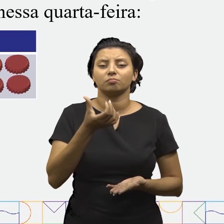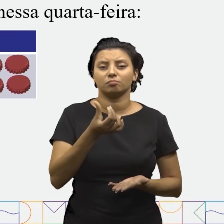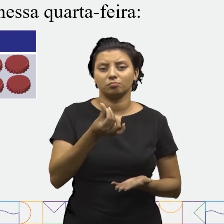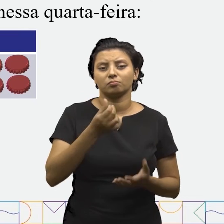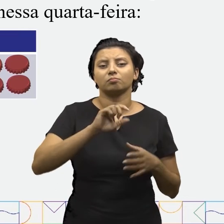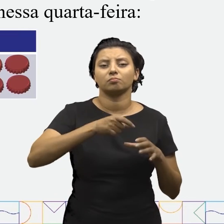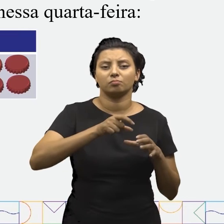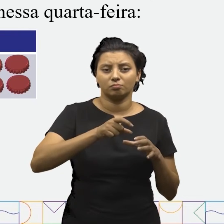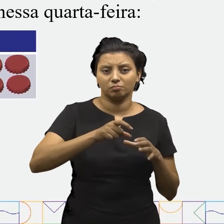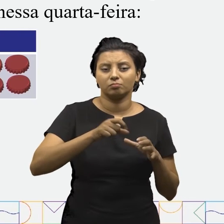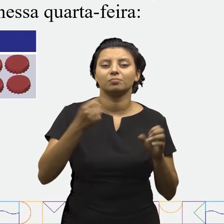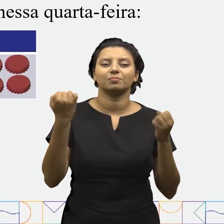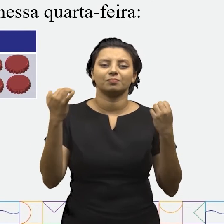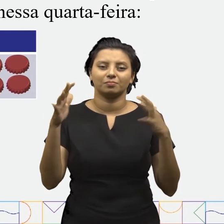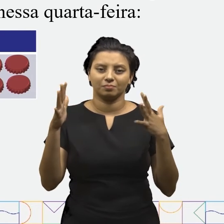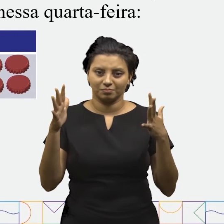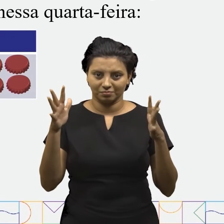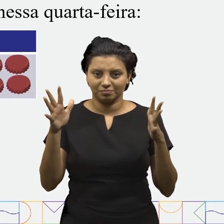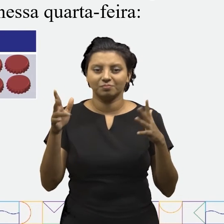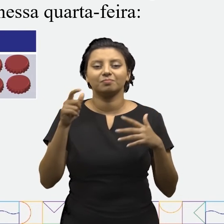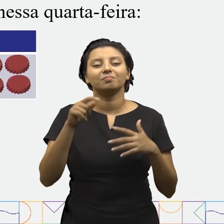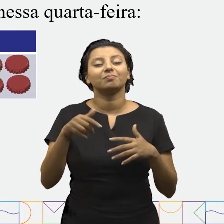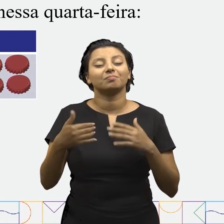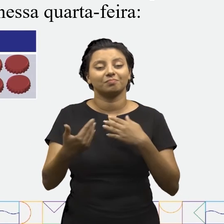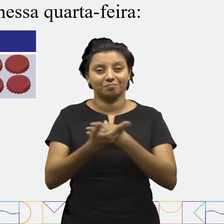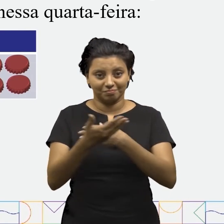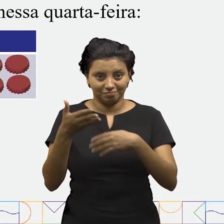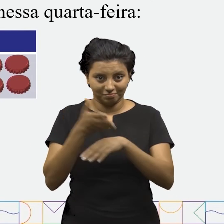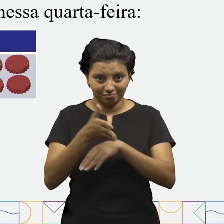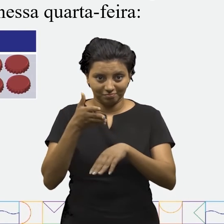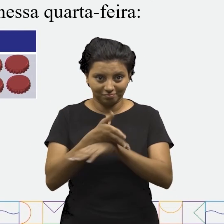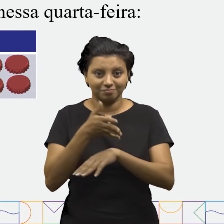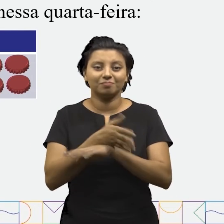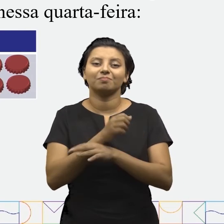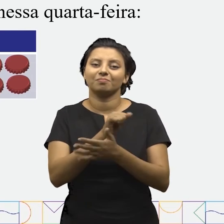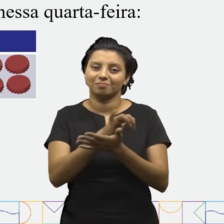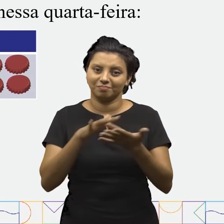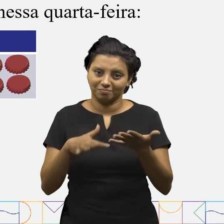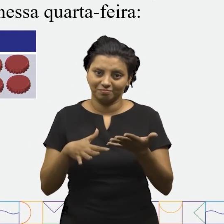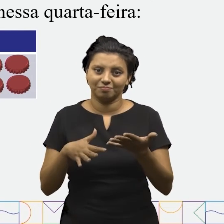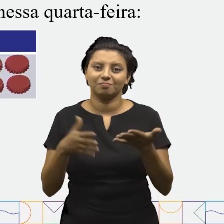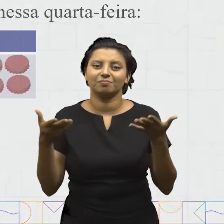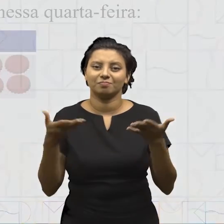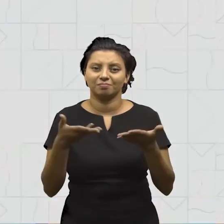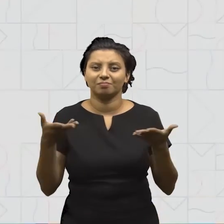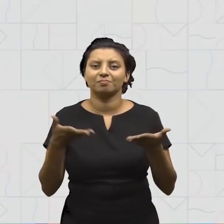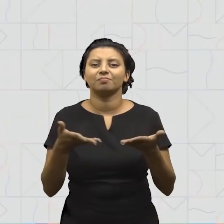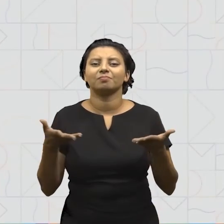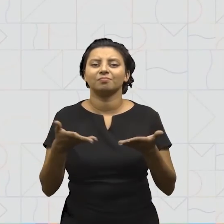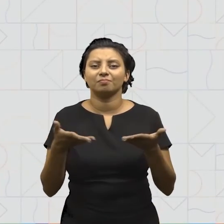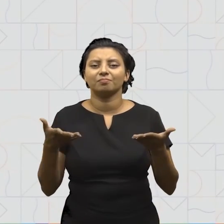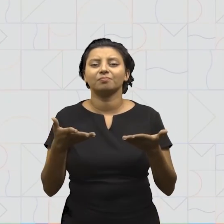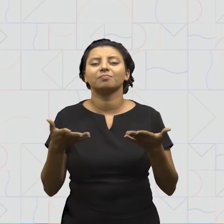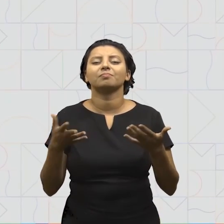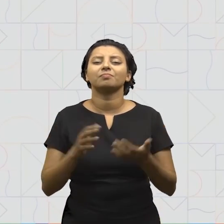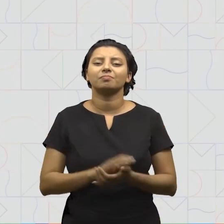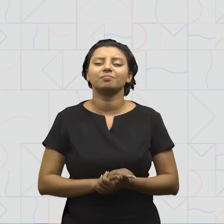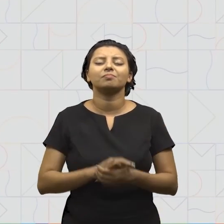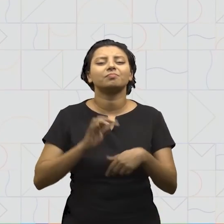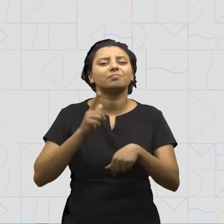6 tampinhas. Parabéns pela sua participação nas nossas atividades de hoje. Agora, querido